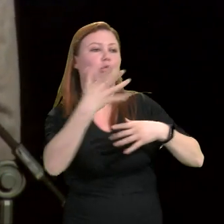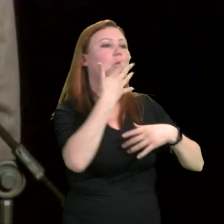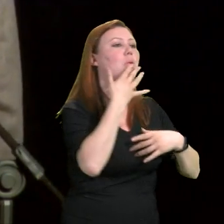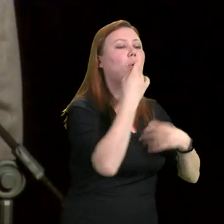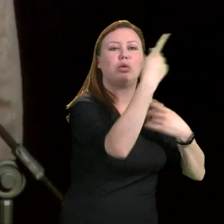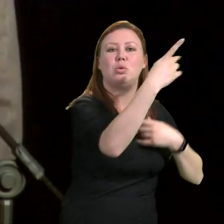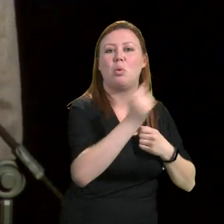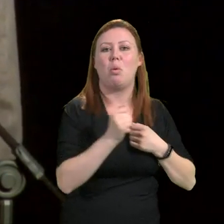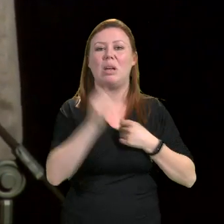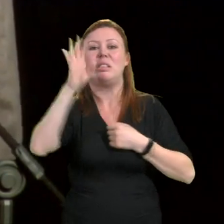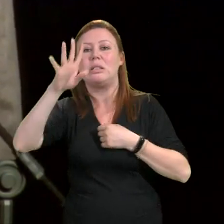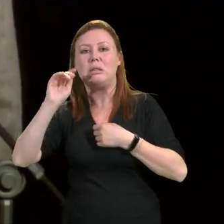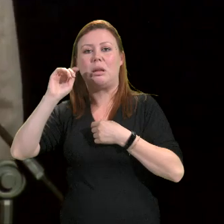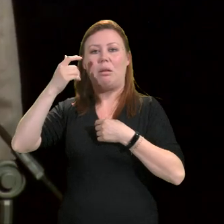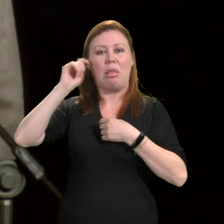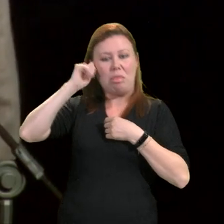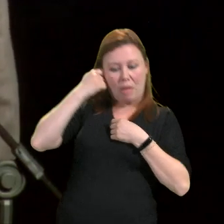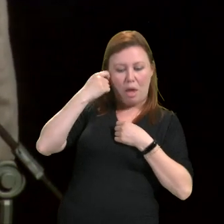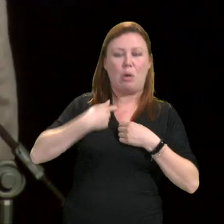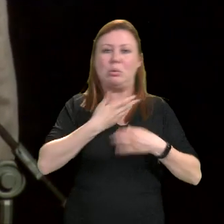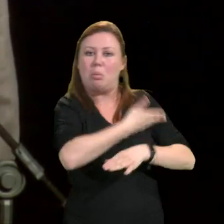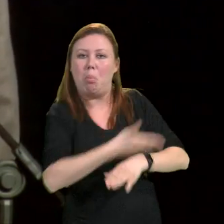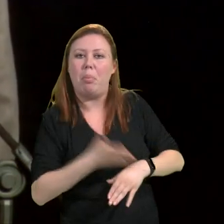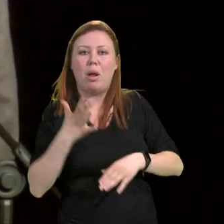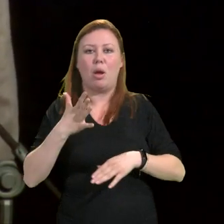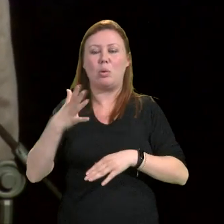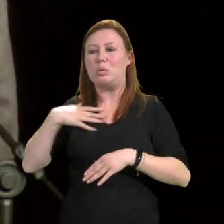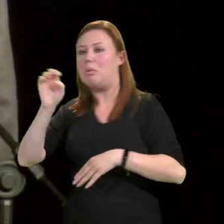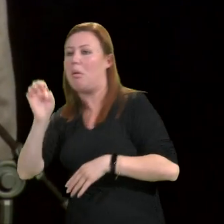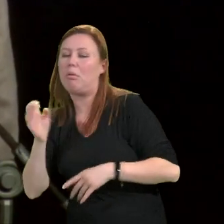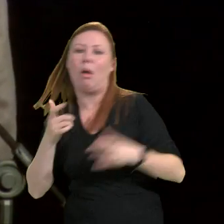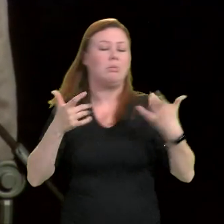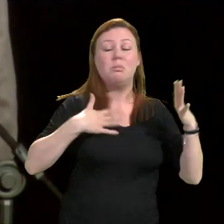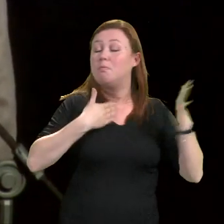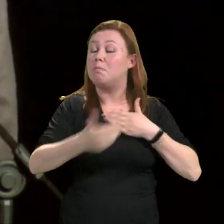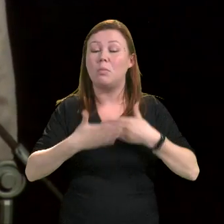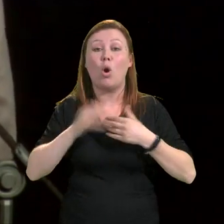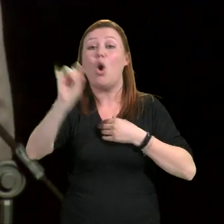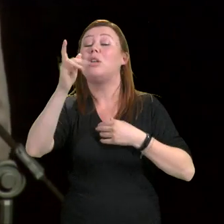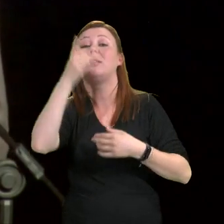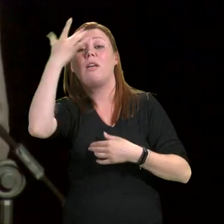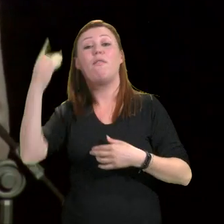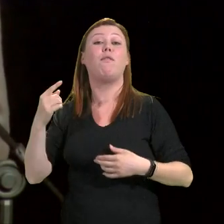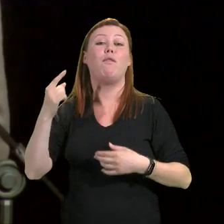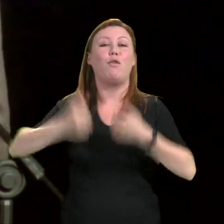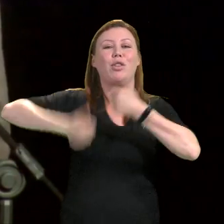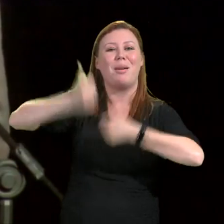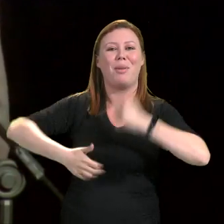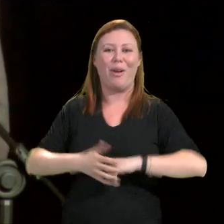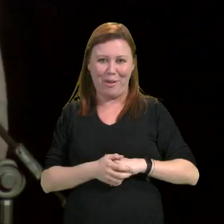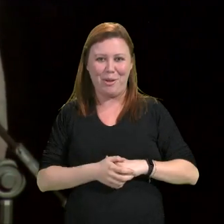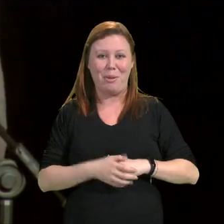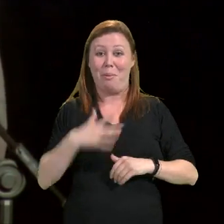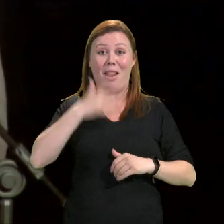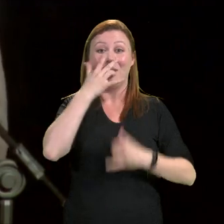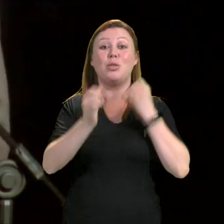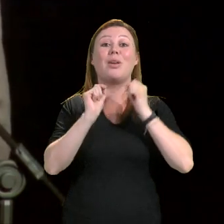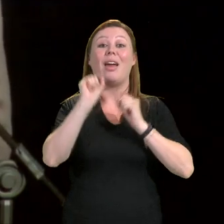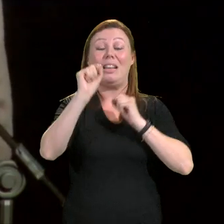sexuais, das suas cores de time de futebol. Porque agora o único time de futebol que interessa é esse país. Porque na hora que a universidade pública